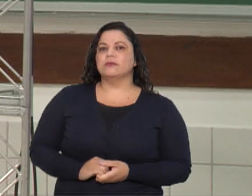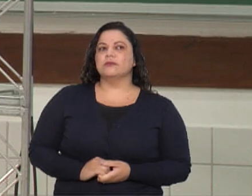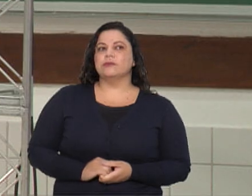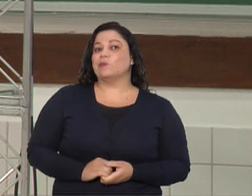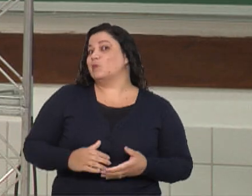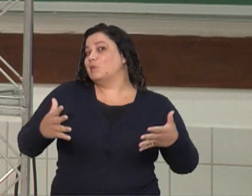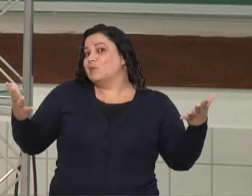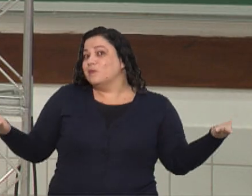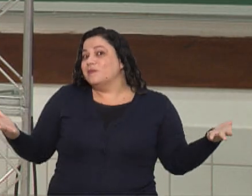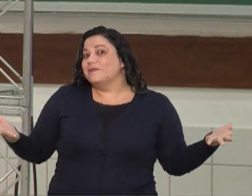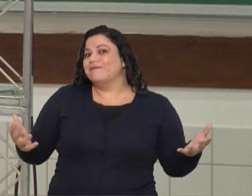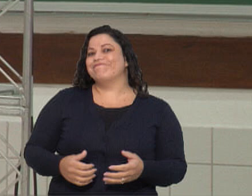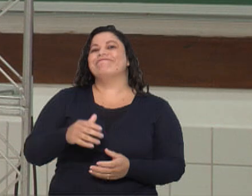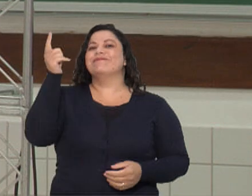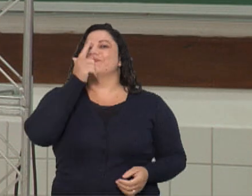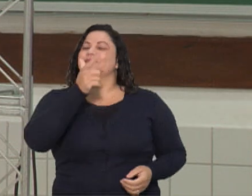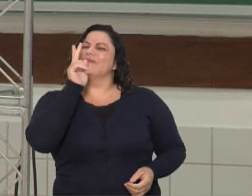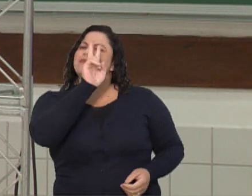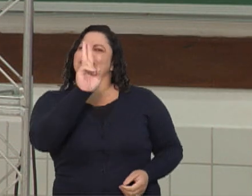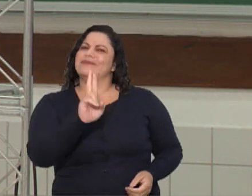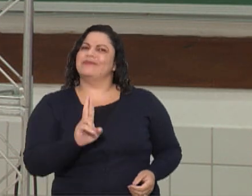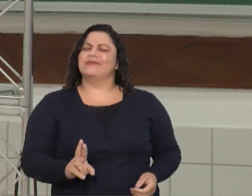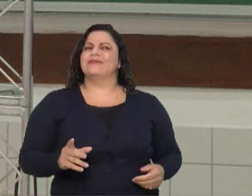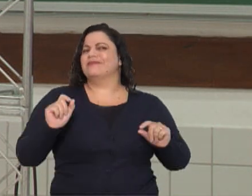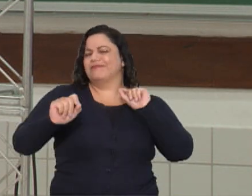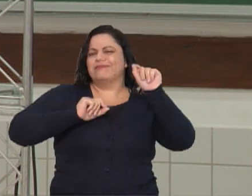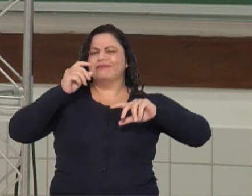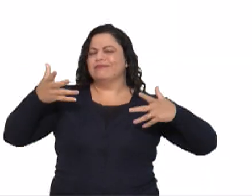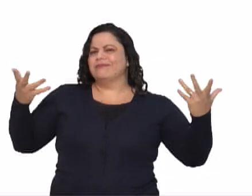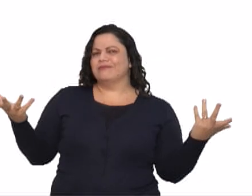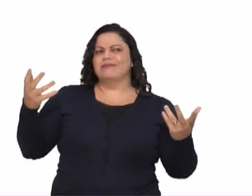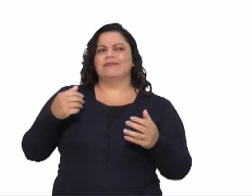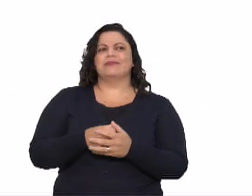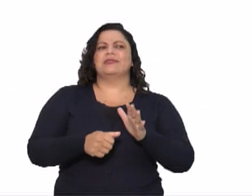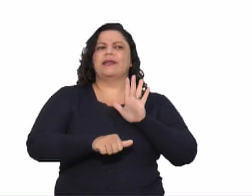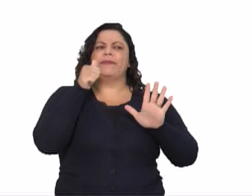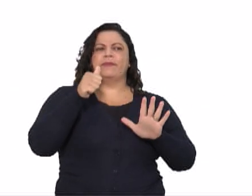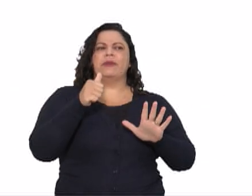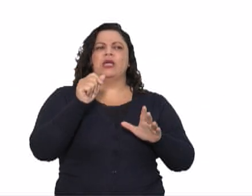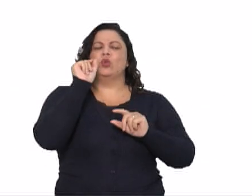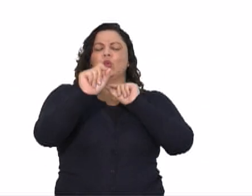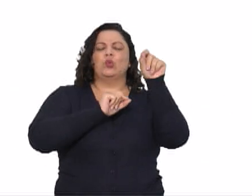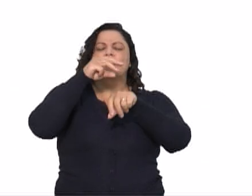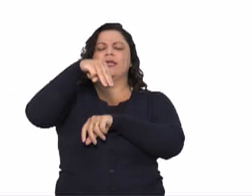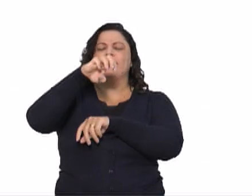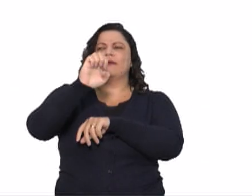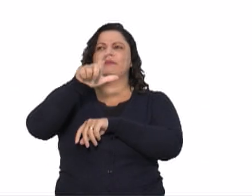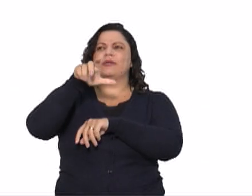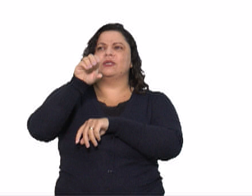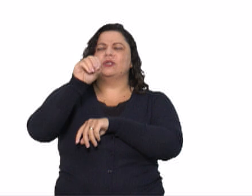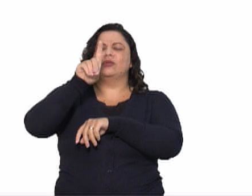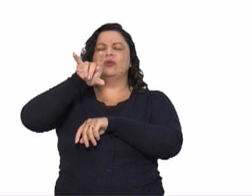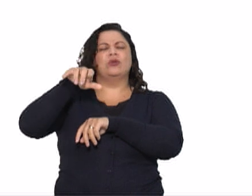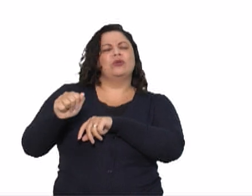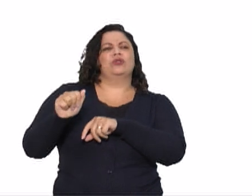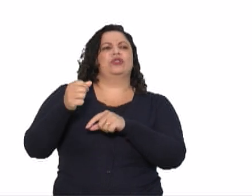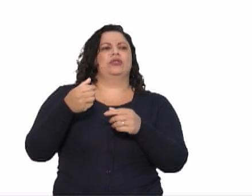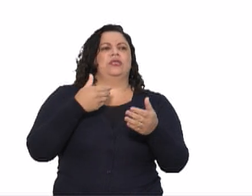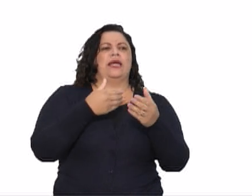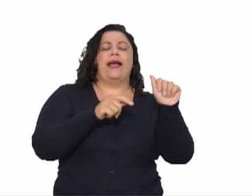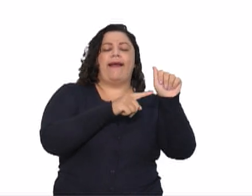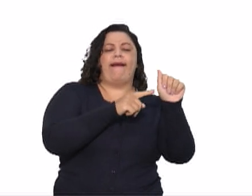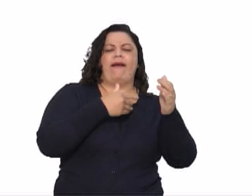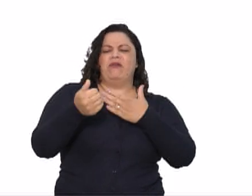E aí, conseguiram resolver? O que é a melodia? É A, qualquer som? B, uma sequência de sons com alturas